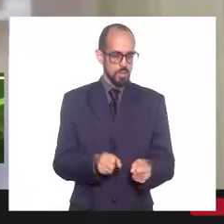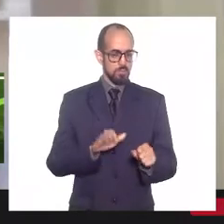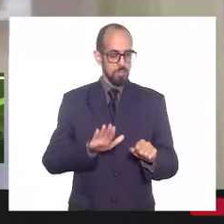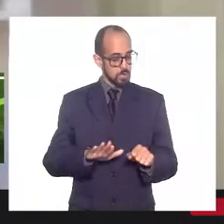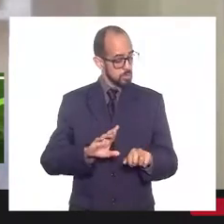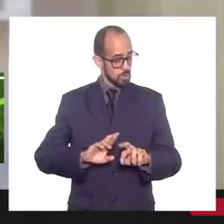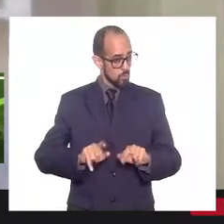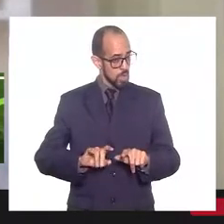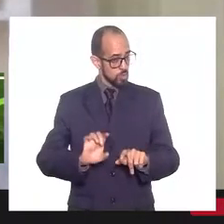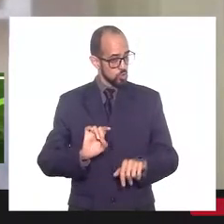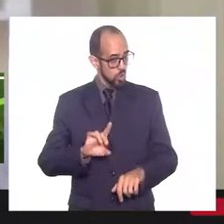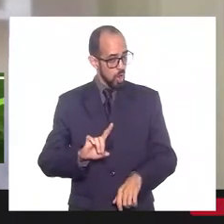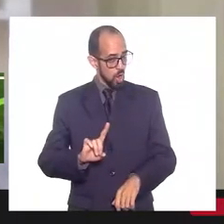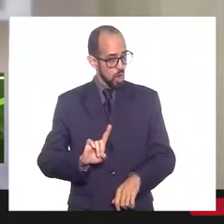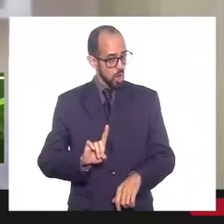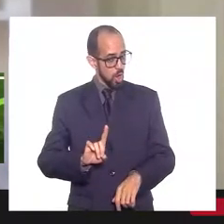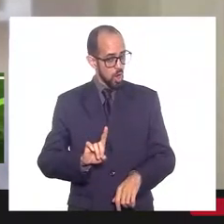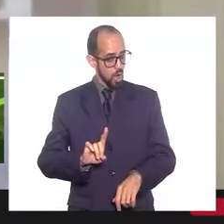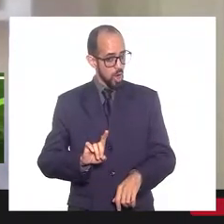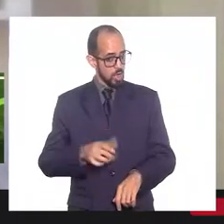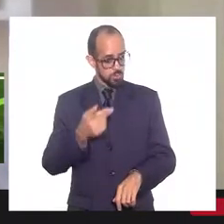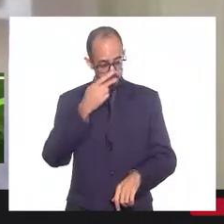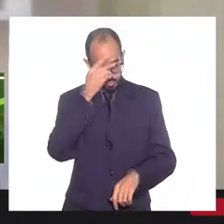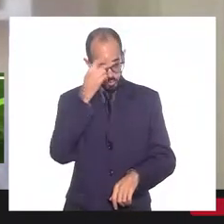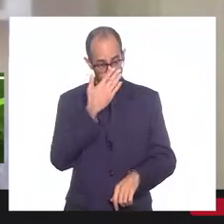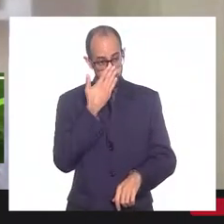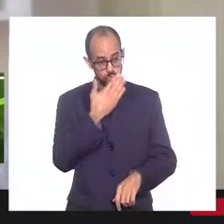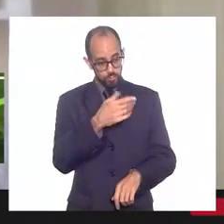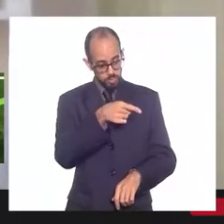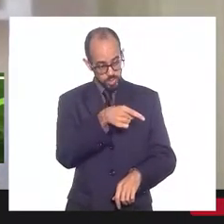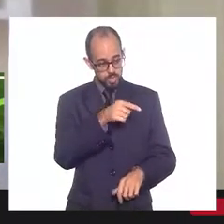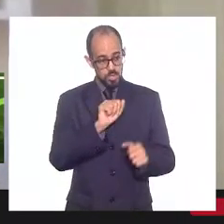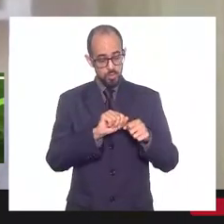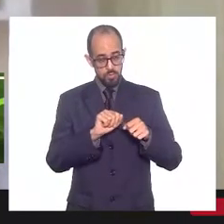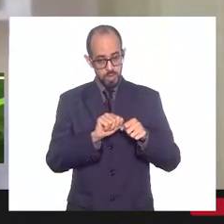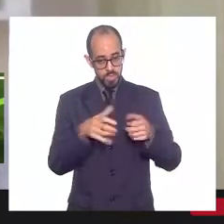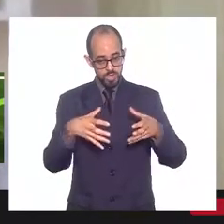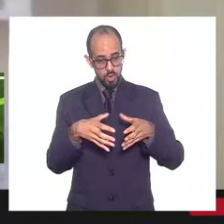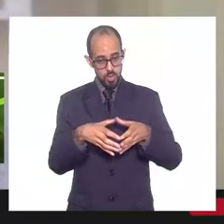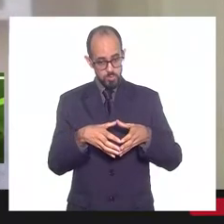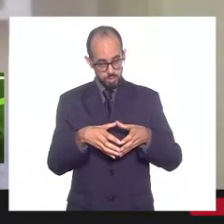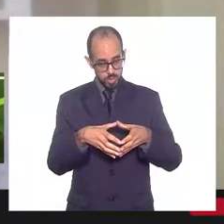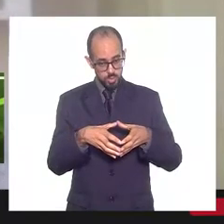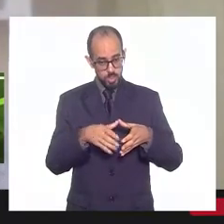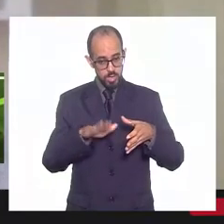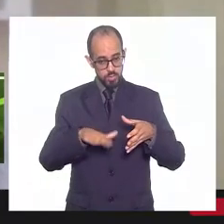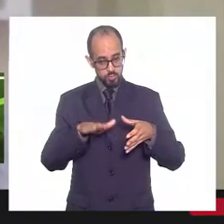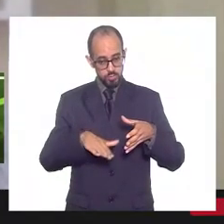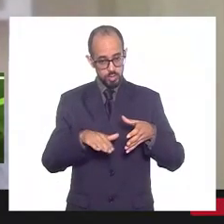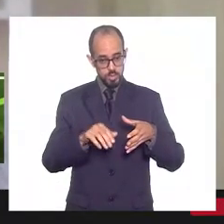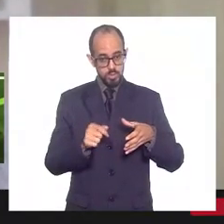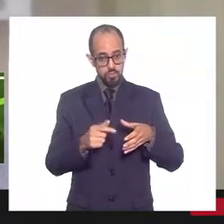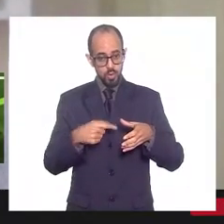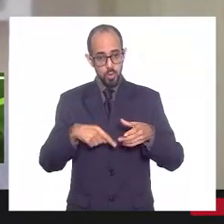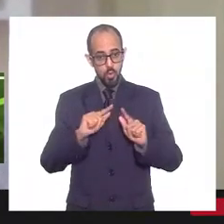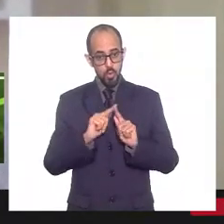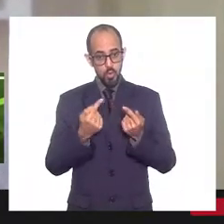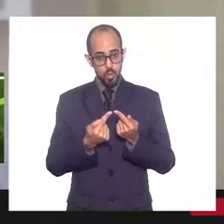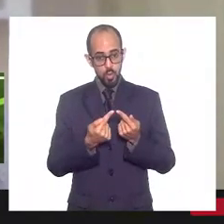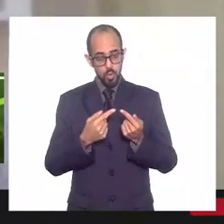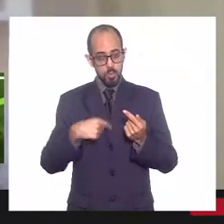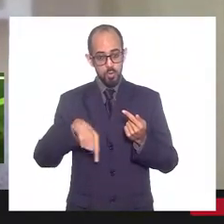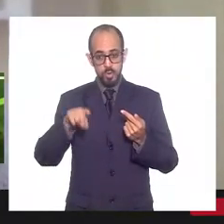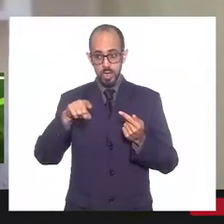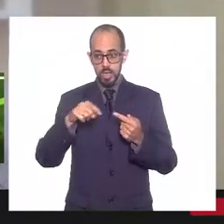somente isso as pessoas vão as portas fazem comissões e chegam ao ponto de ir em grupos pregar em